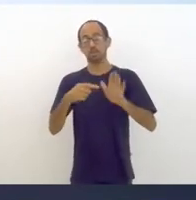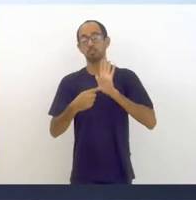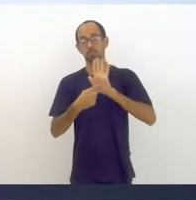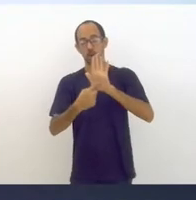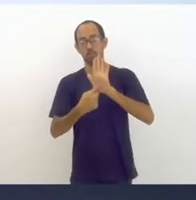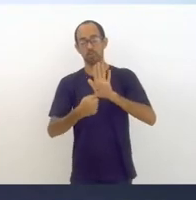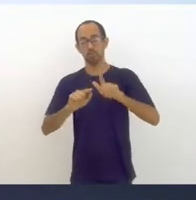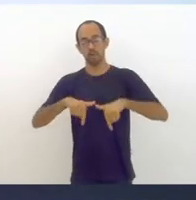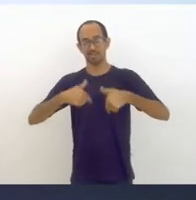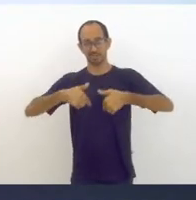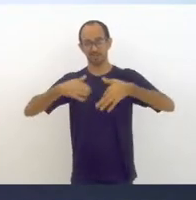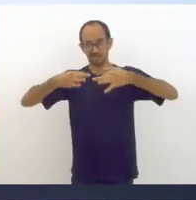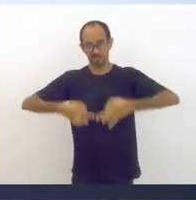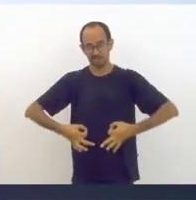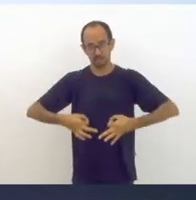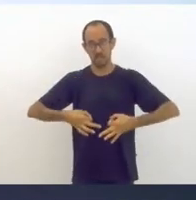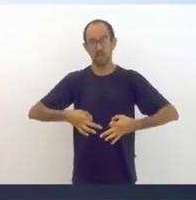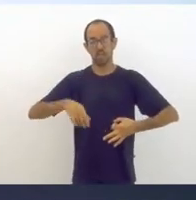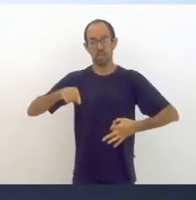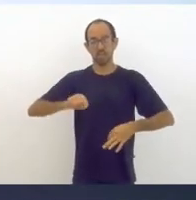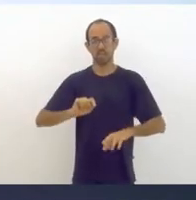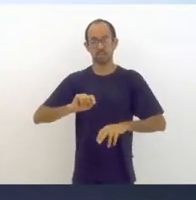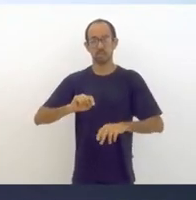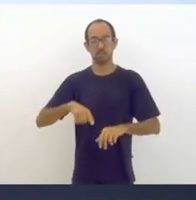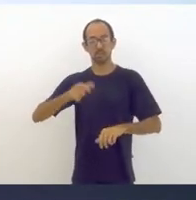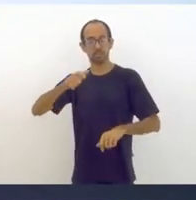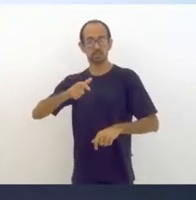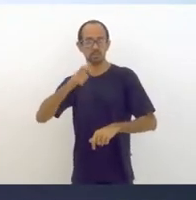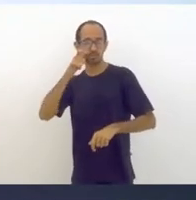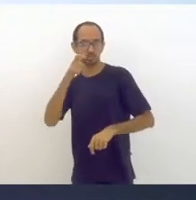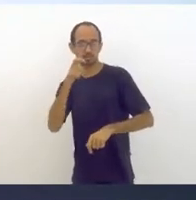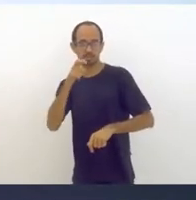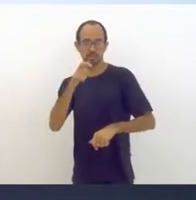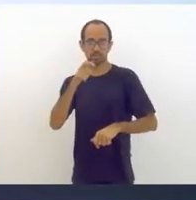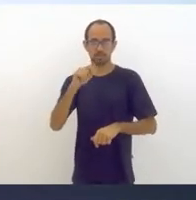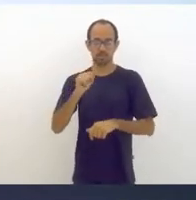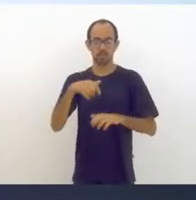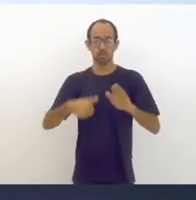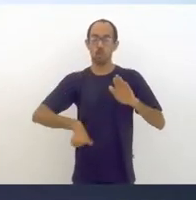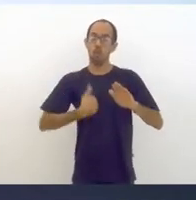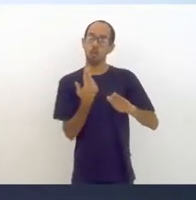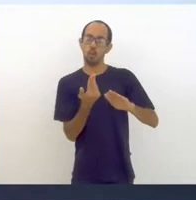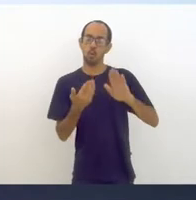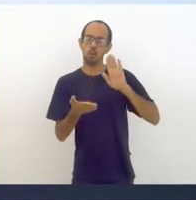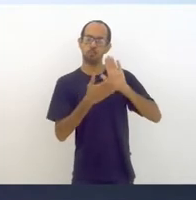concretas, reiteradas e de suas audaciosas metas ou compromisso